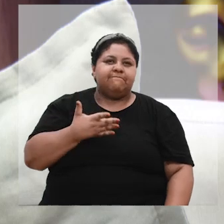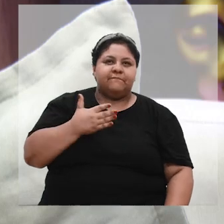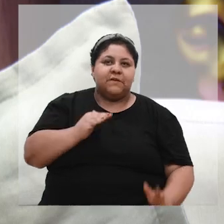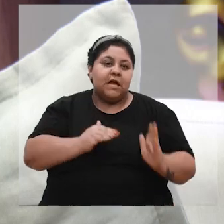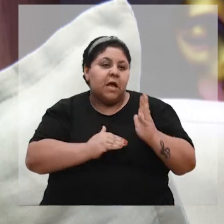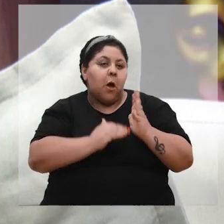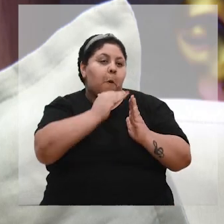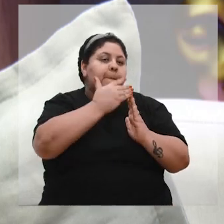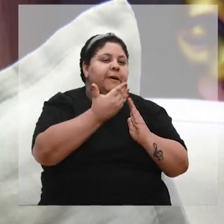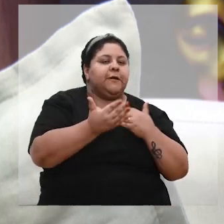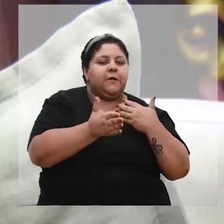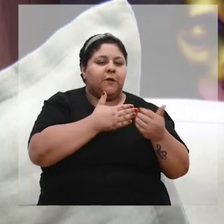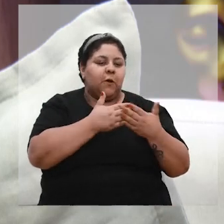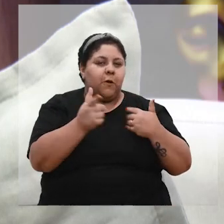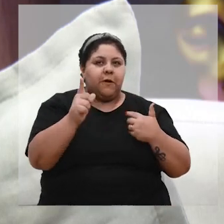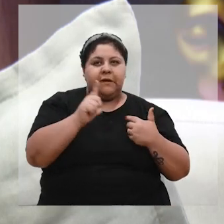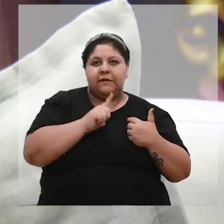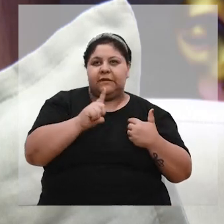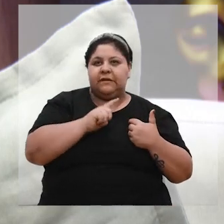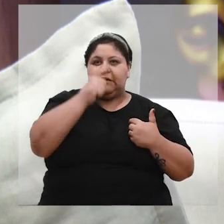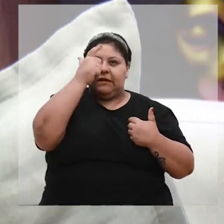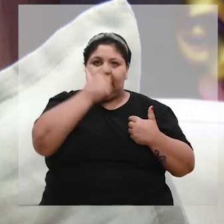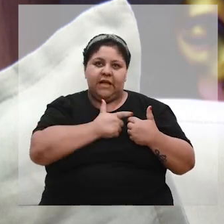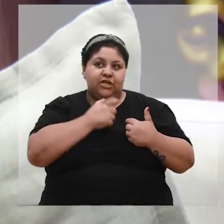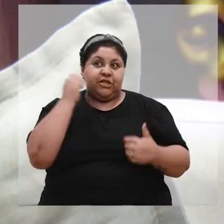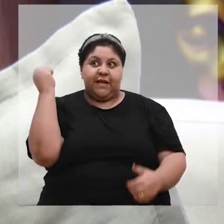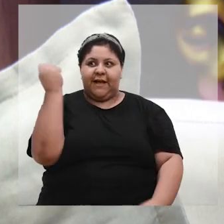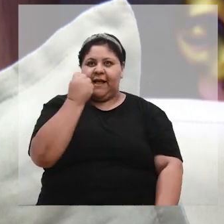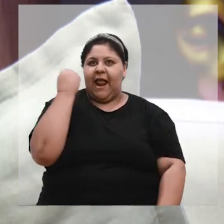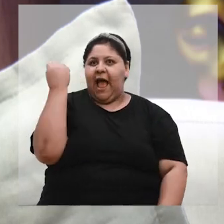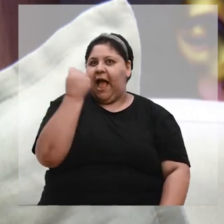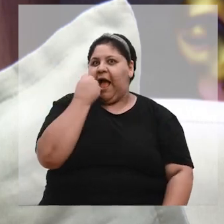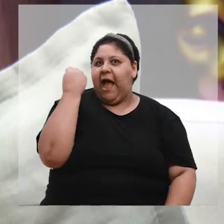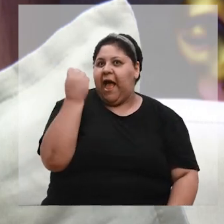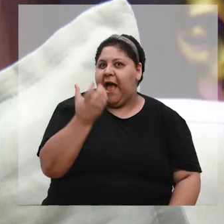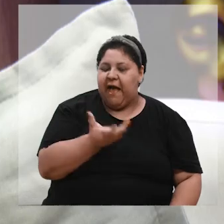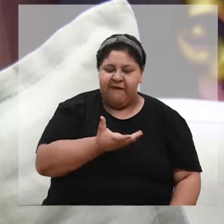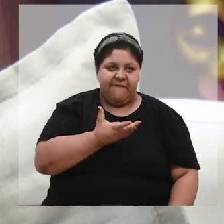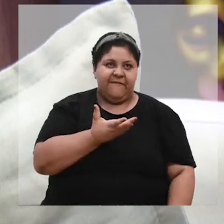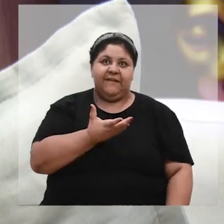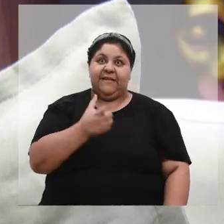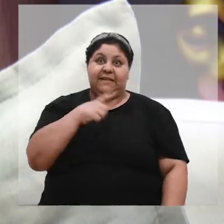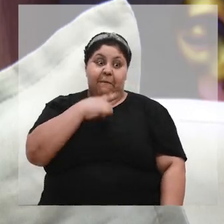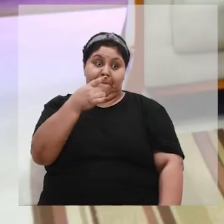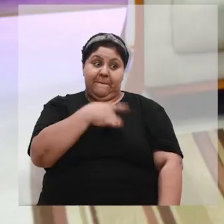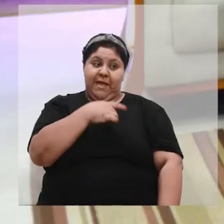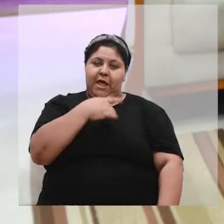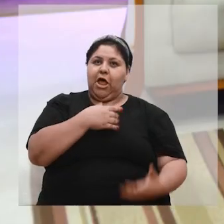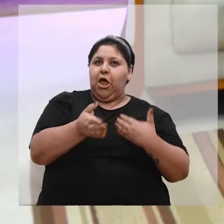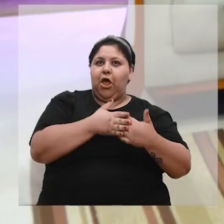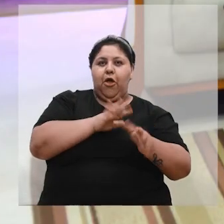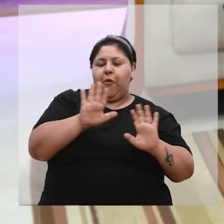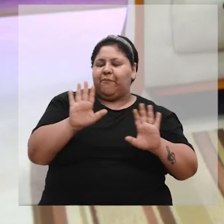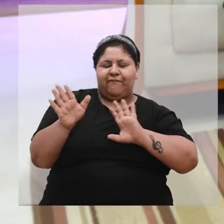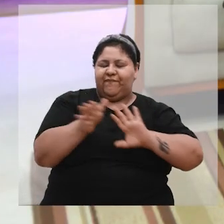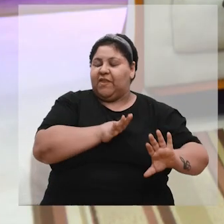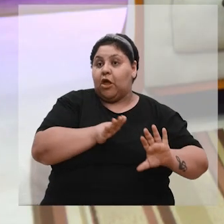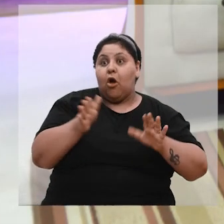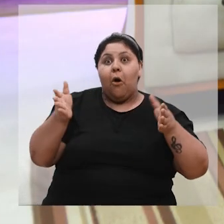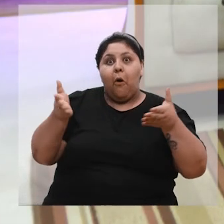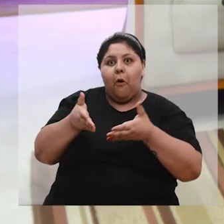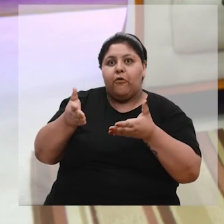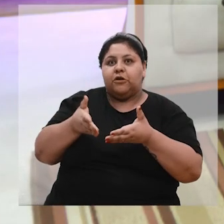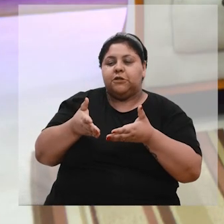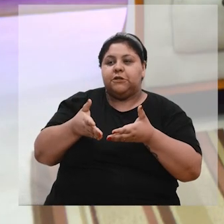gente às vezes aumenta um pouco. Qualquer coisa que a gente tem, a gente, né... Faz uma tempestade faz no uma copo d'água. tempestade, exato. E hoje em dia eu